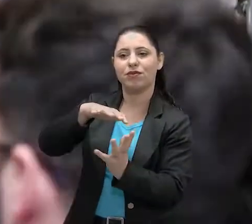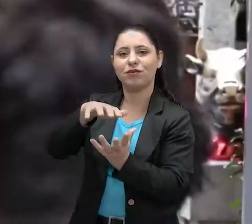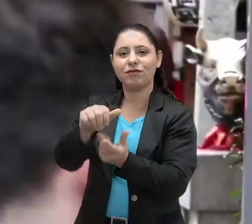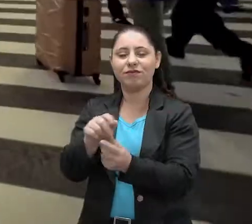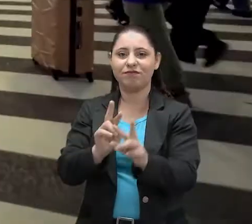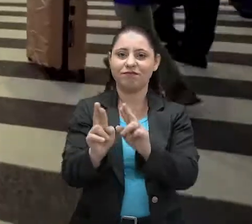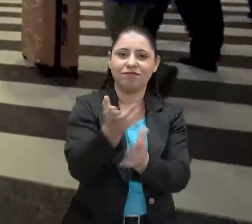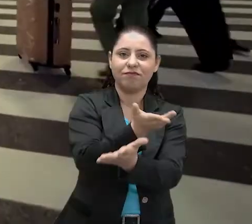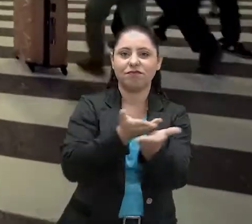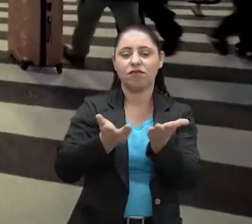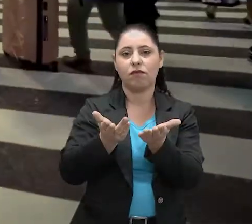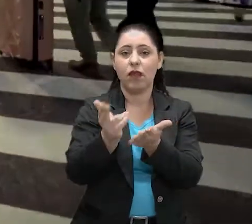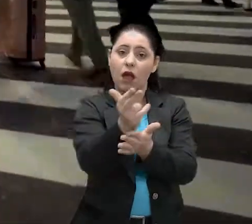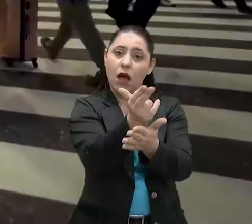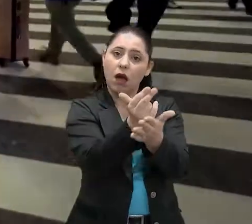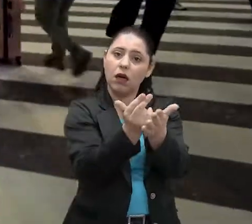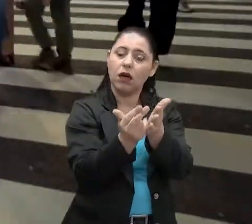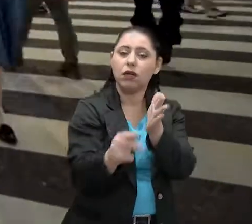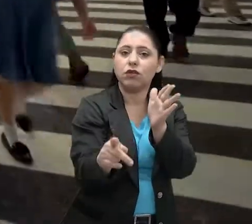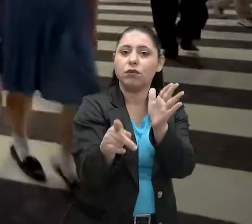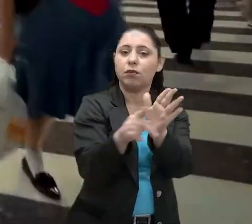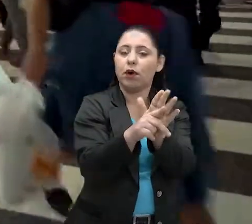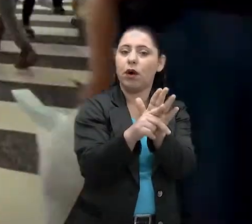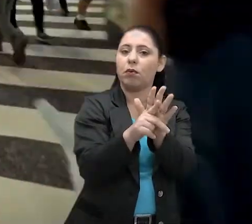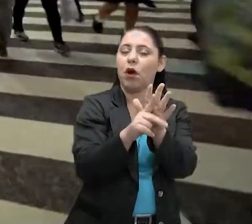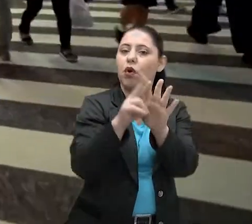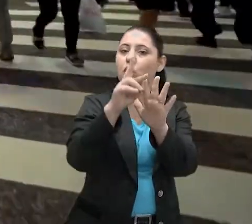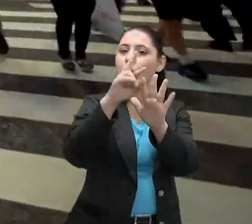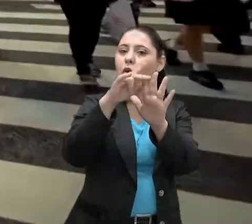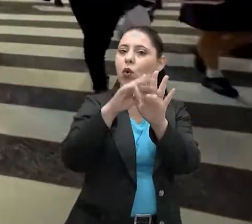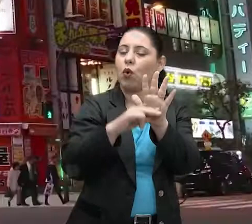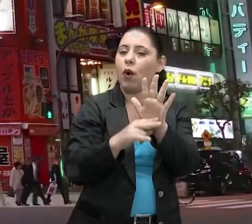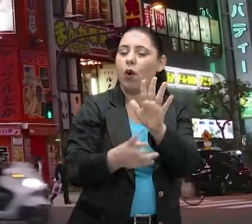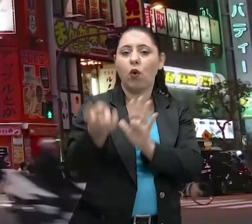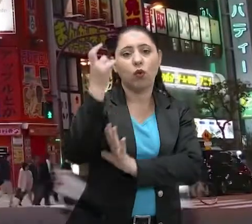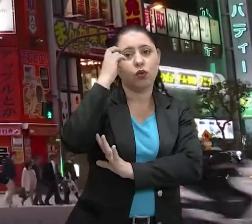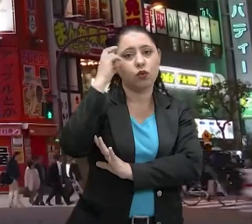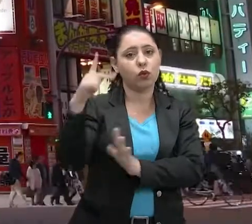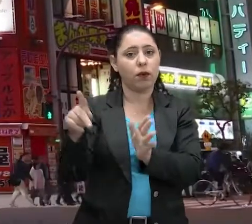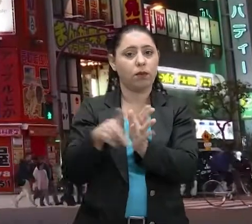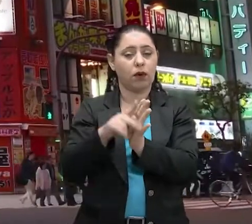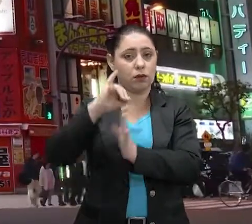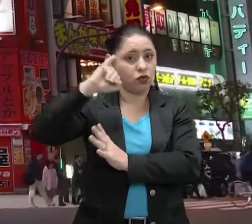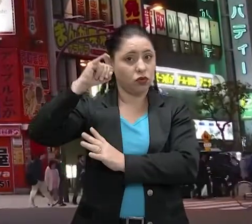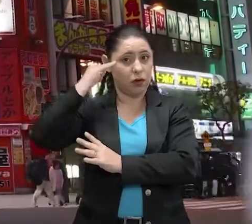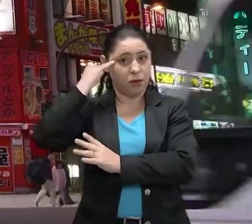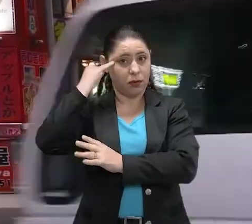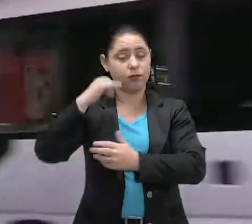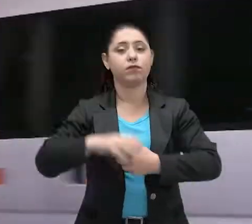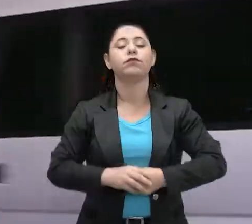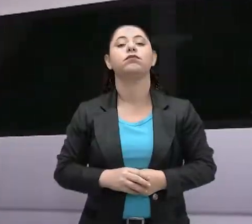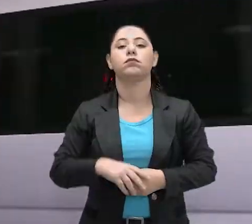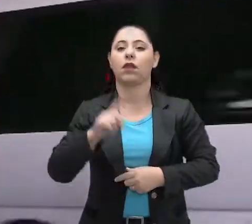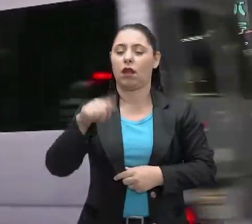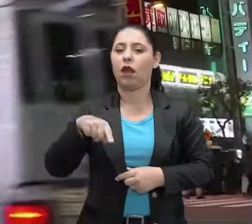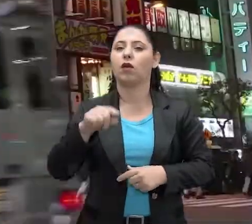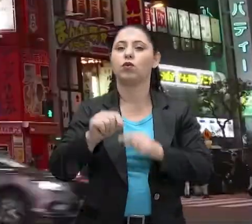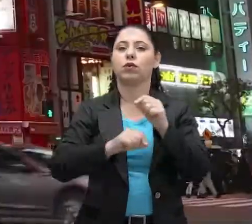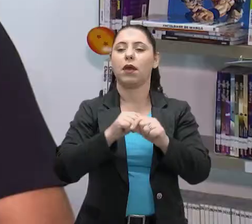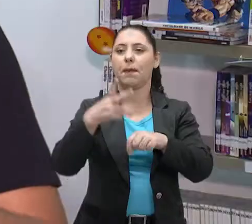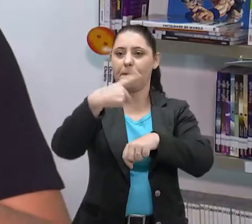para o mundo. Então, muito da arte, muito dos elementos folclóricos do Japão